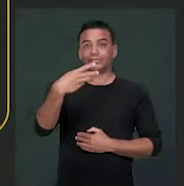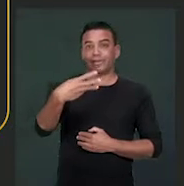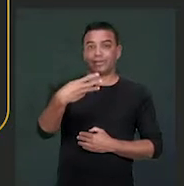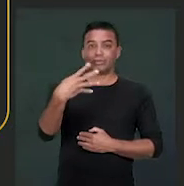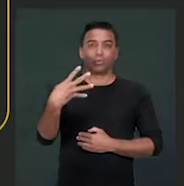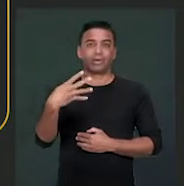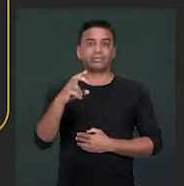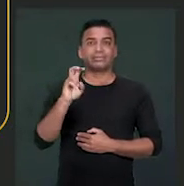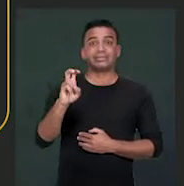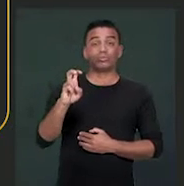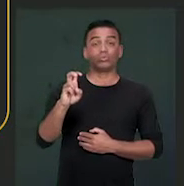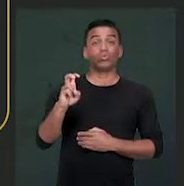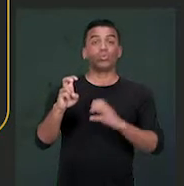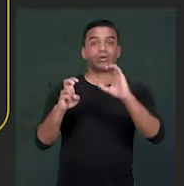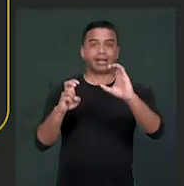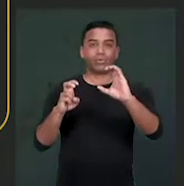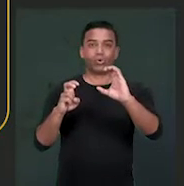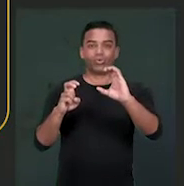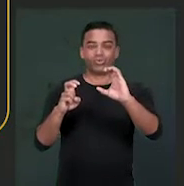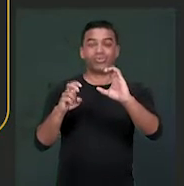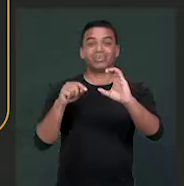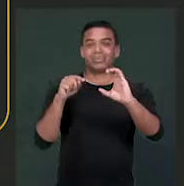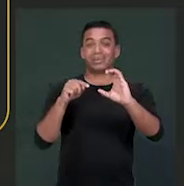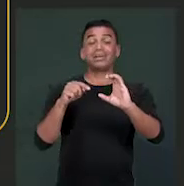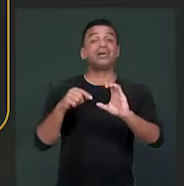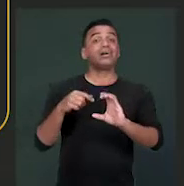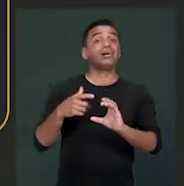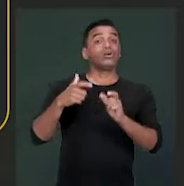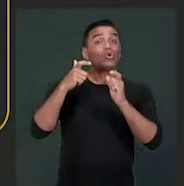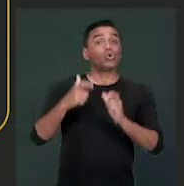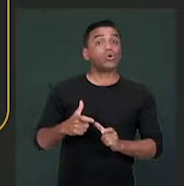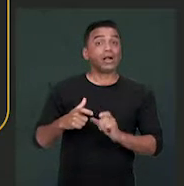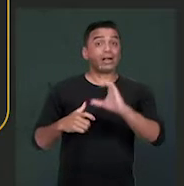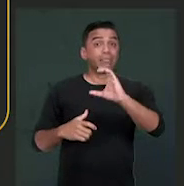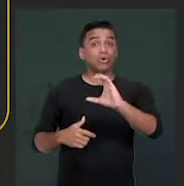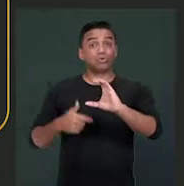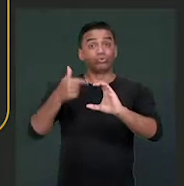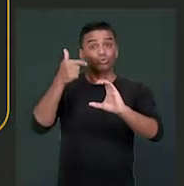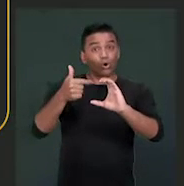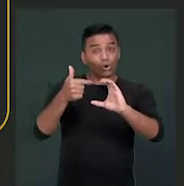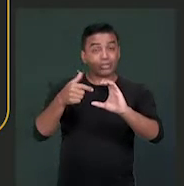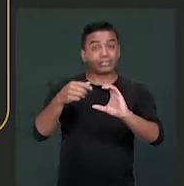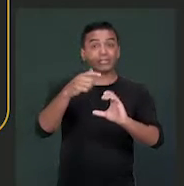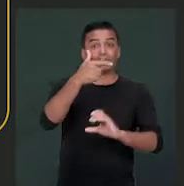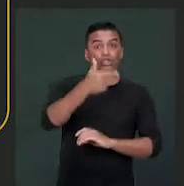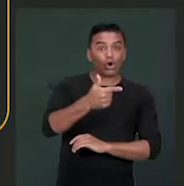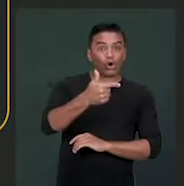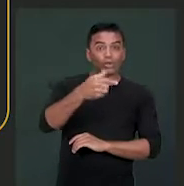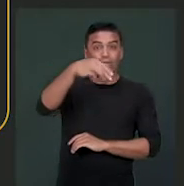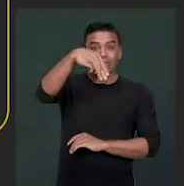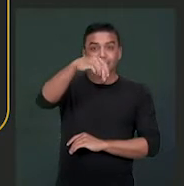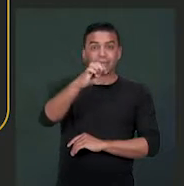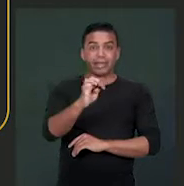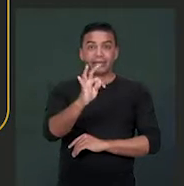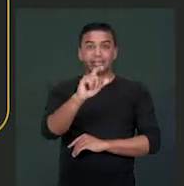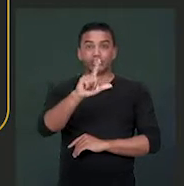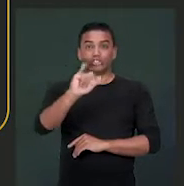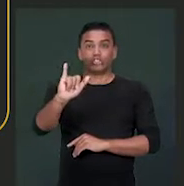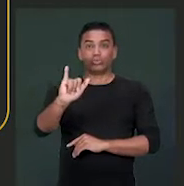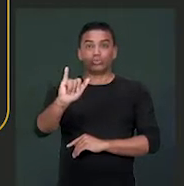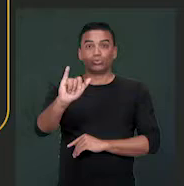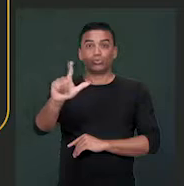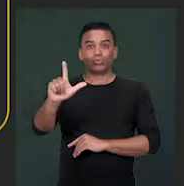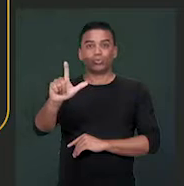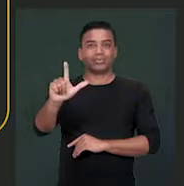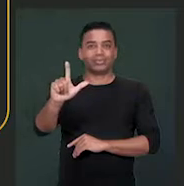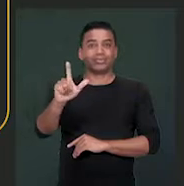4, 5 carbonos. No carbono 2, eu tenho 2 metil, porque aqui repete o 2 duas vezes.